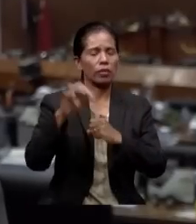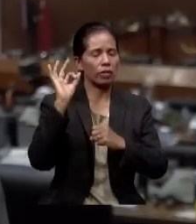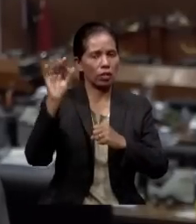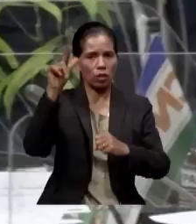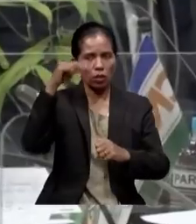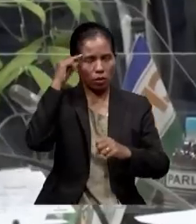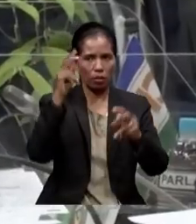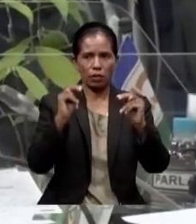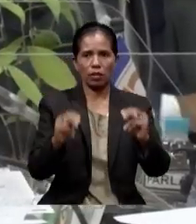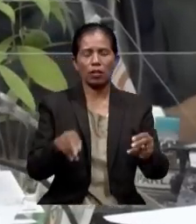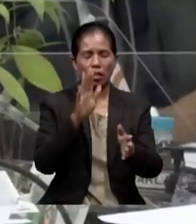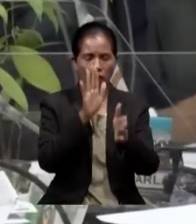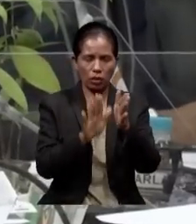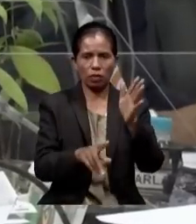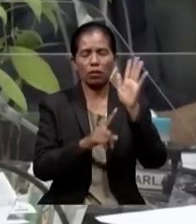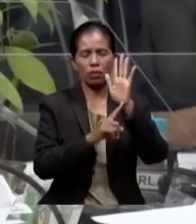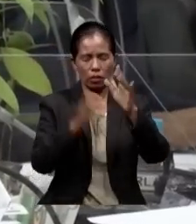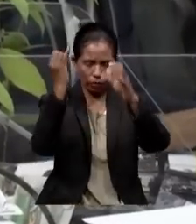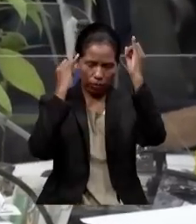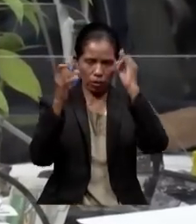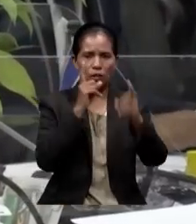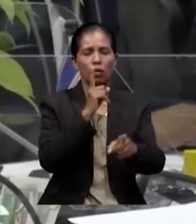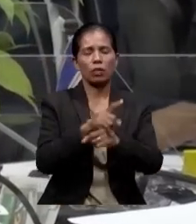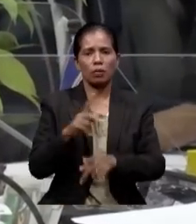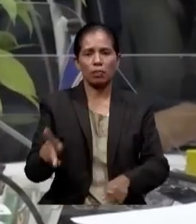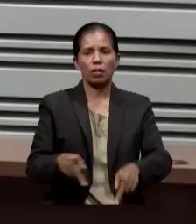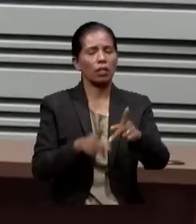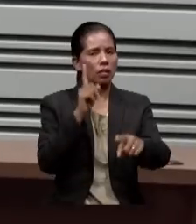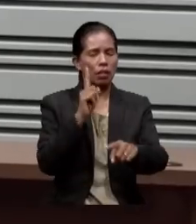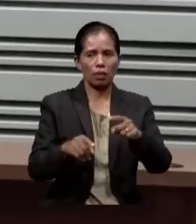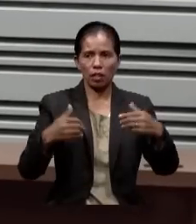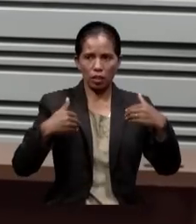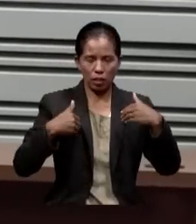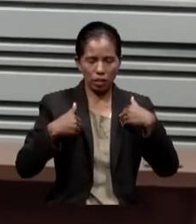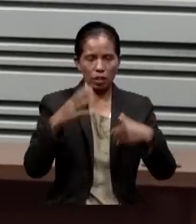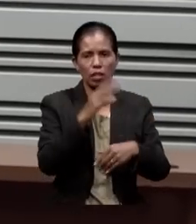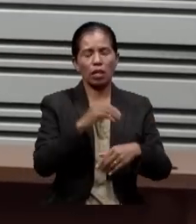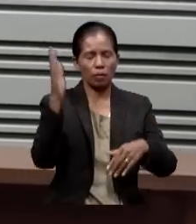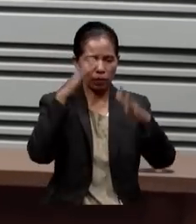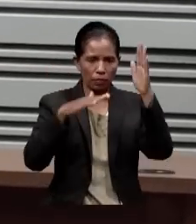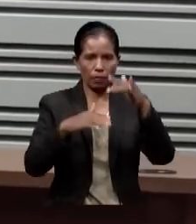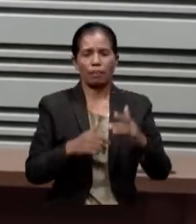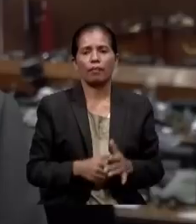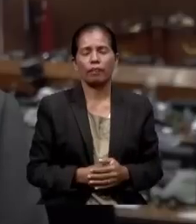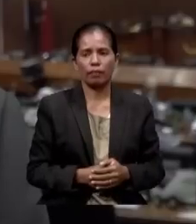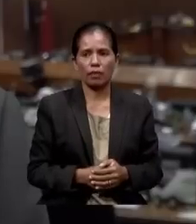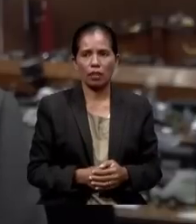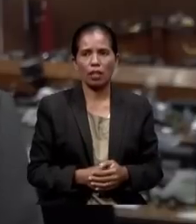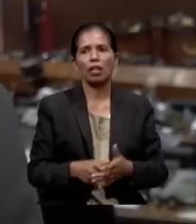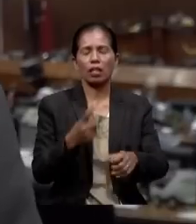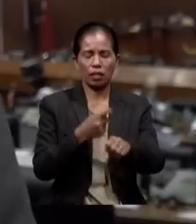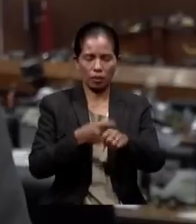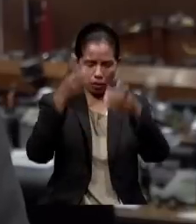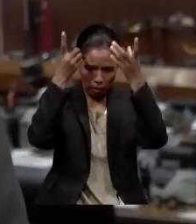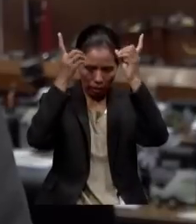governo precisa hato informação de veloz para público, não é la bele ramoso confusão. A extensão, que a gente tem tempo de terminar,